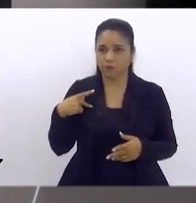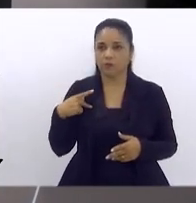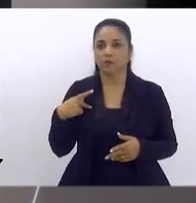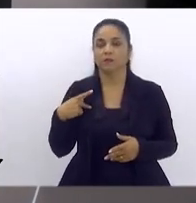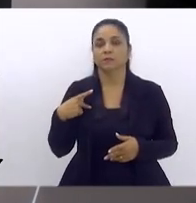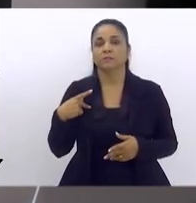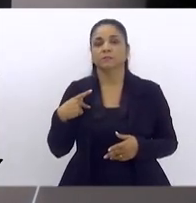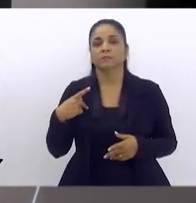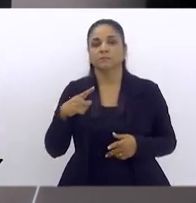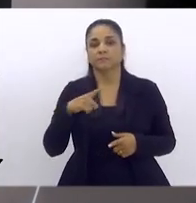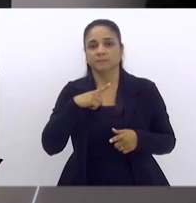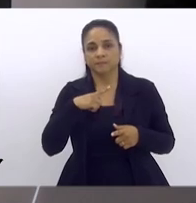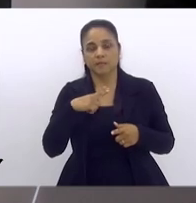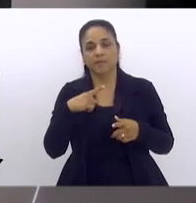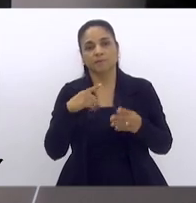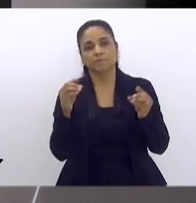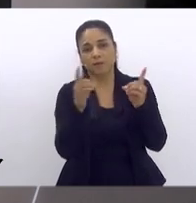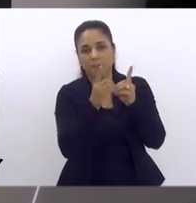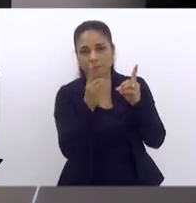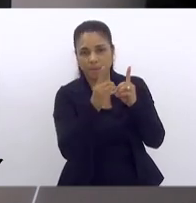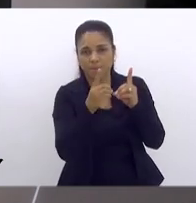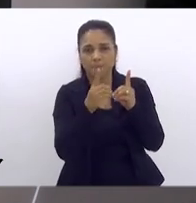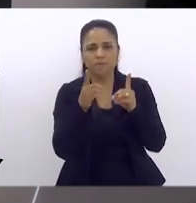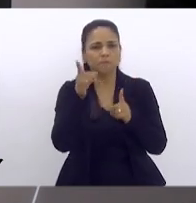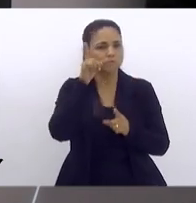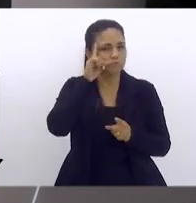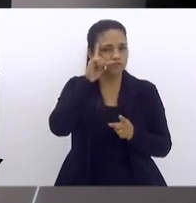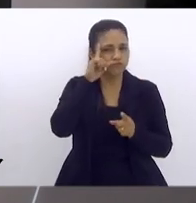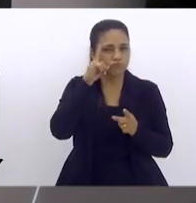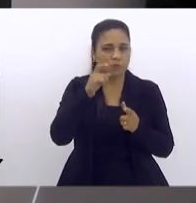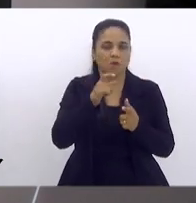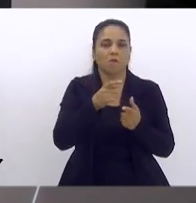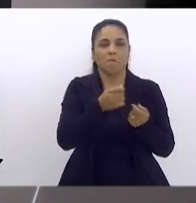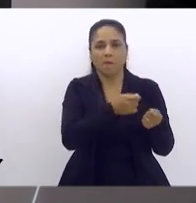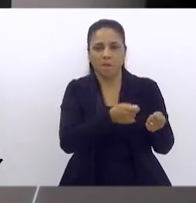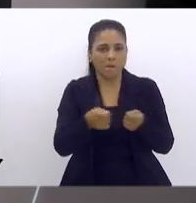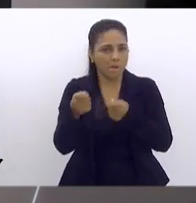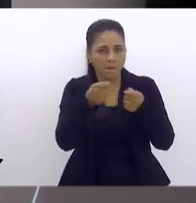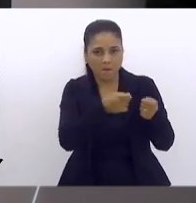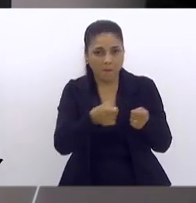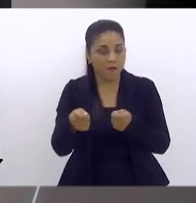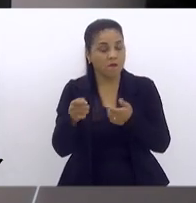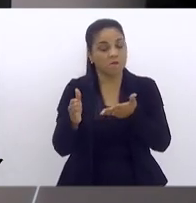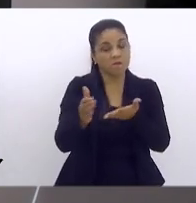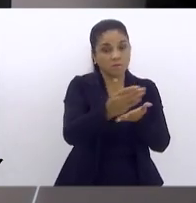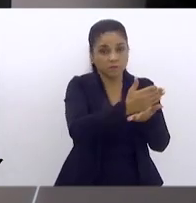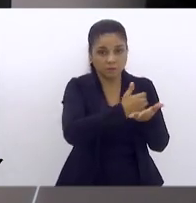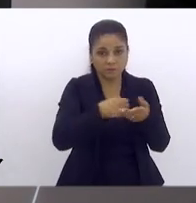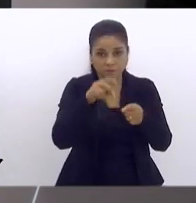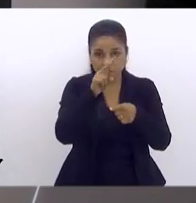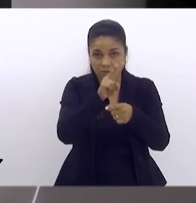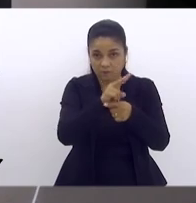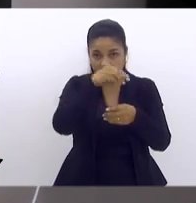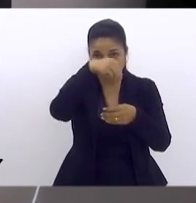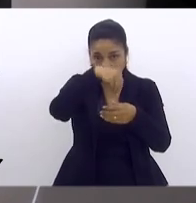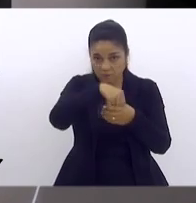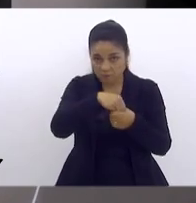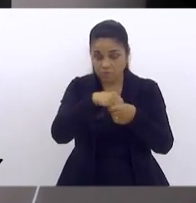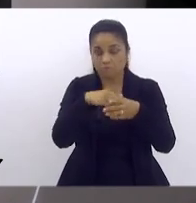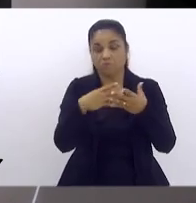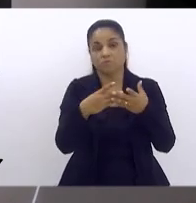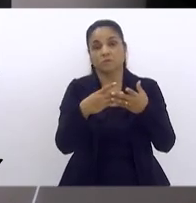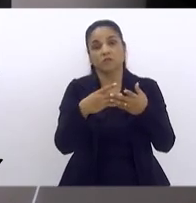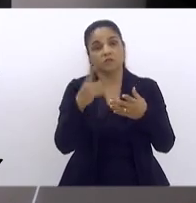um enorme fluxo de atendimento diário e isso faz com que a proteção de dados né interna seja muito